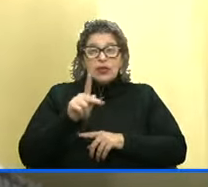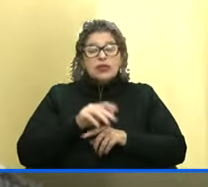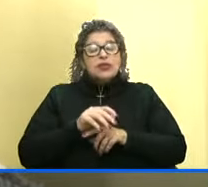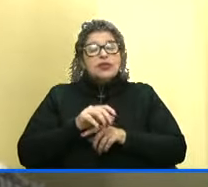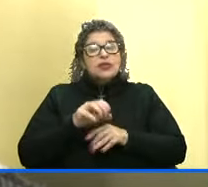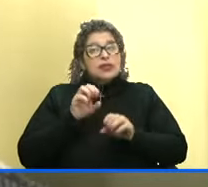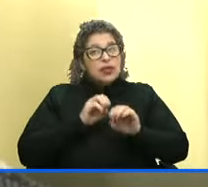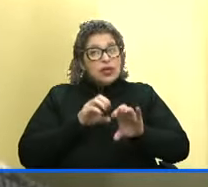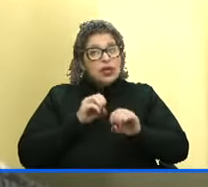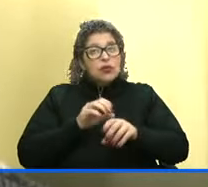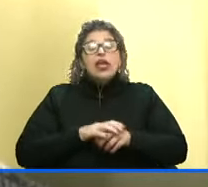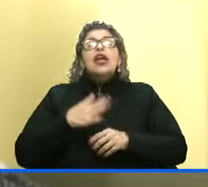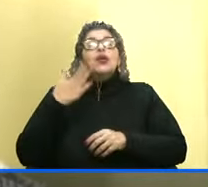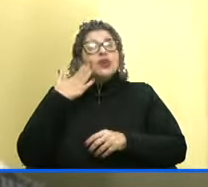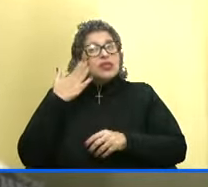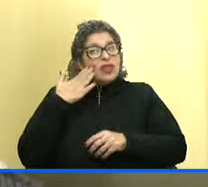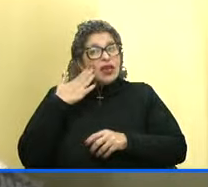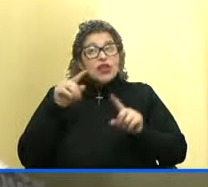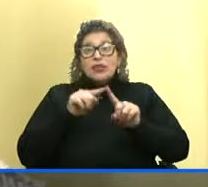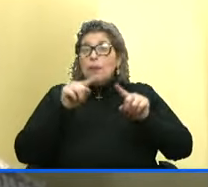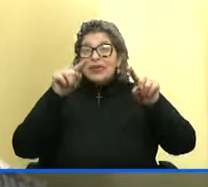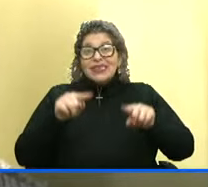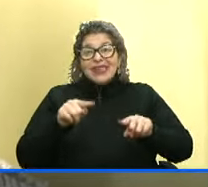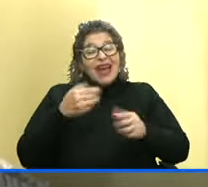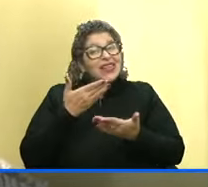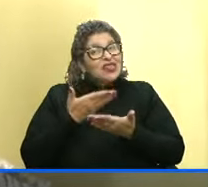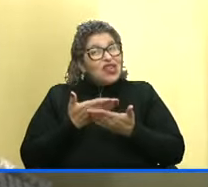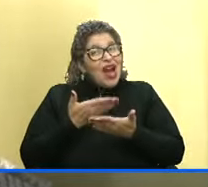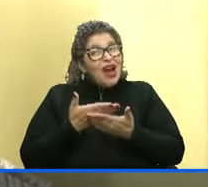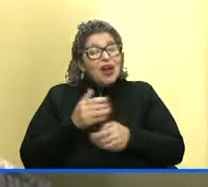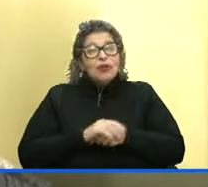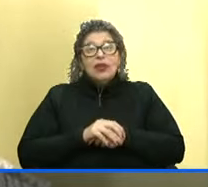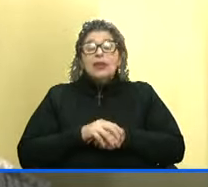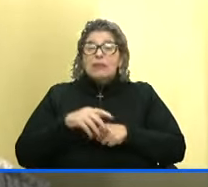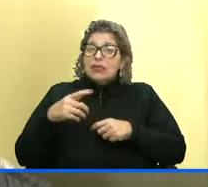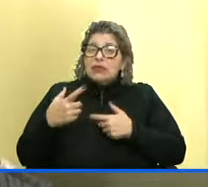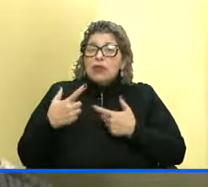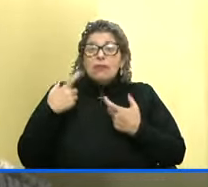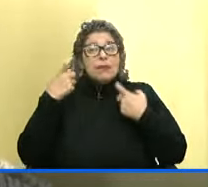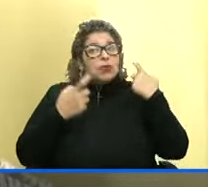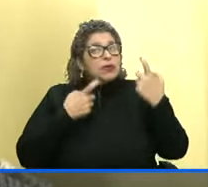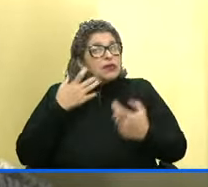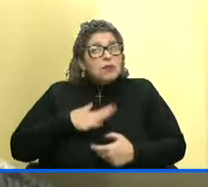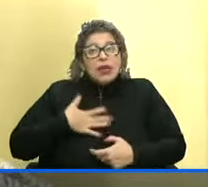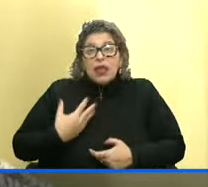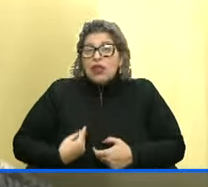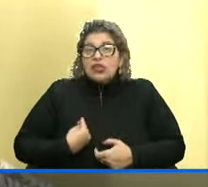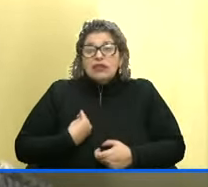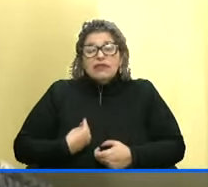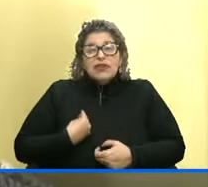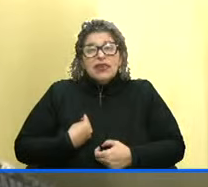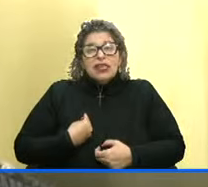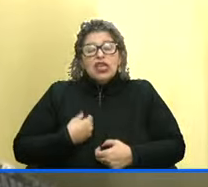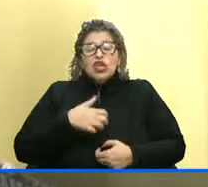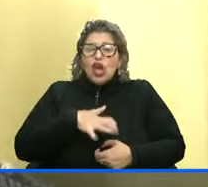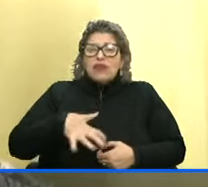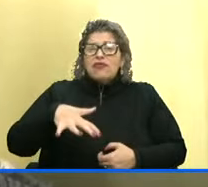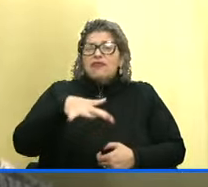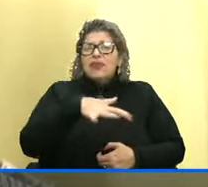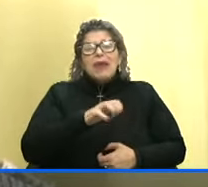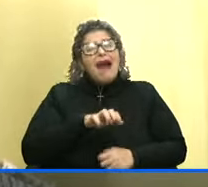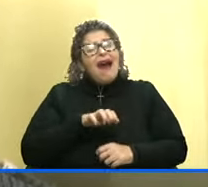só por causa da sala de aula, mas é uma preocupação da vida da gente, né? Nós que nos envolvemos com essa área tão